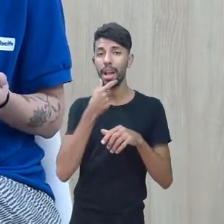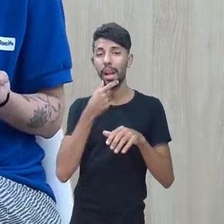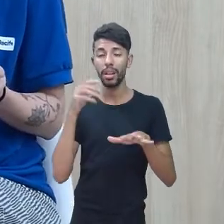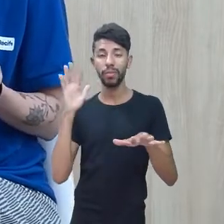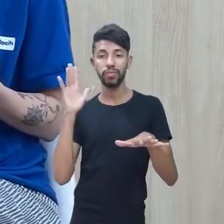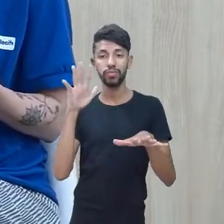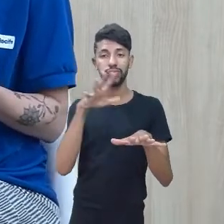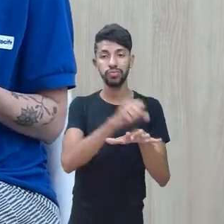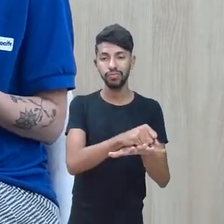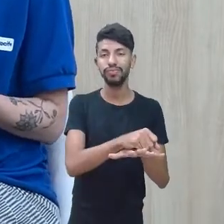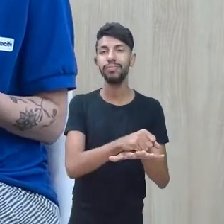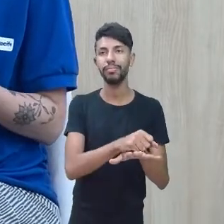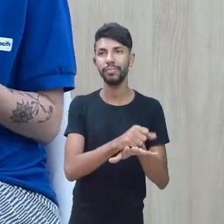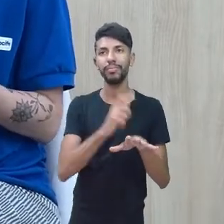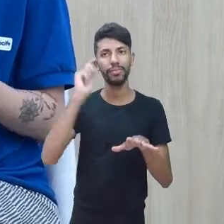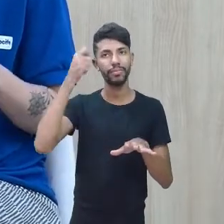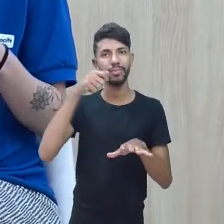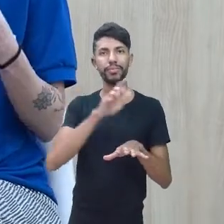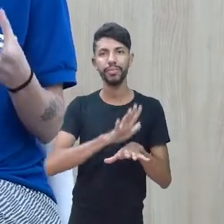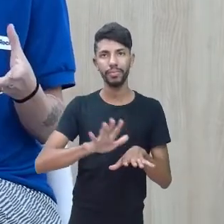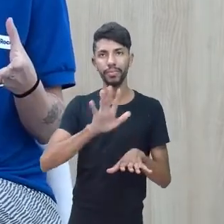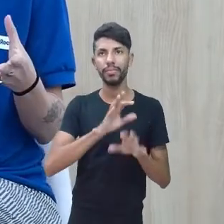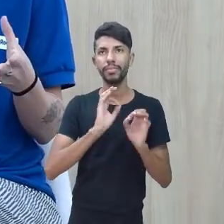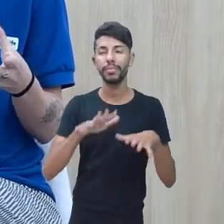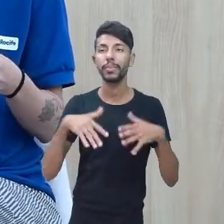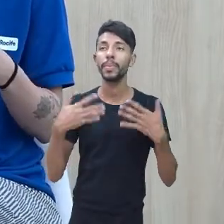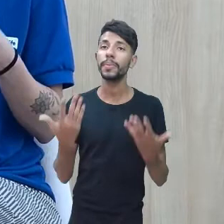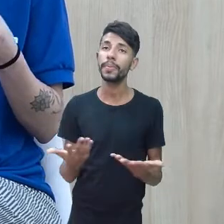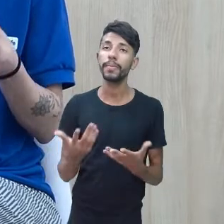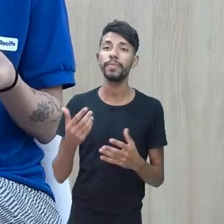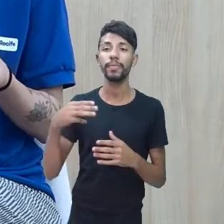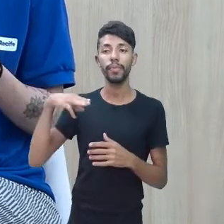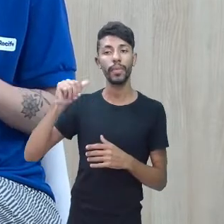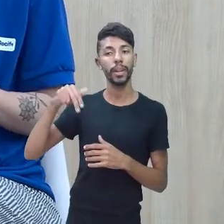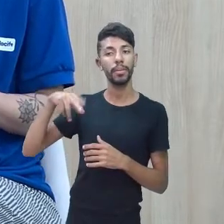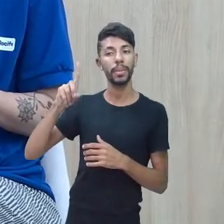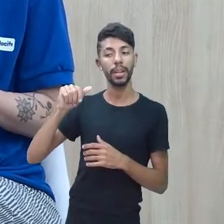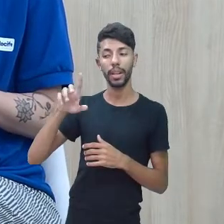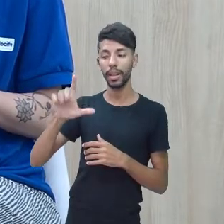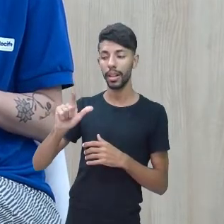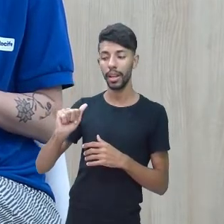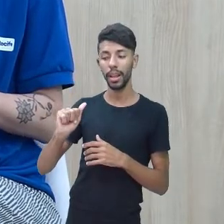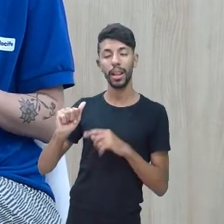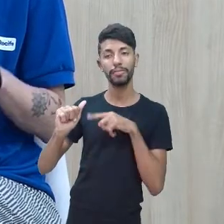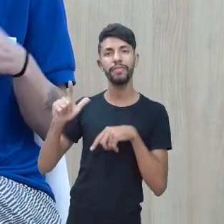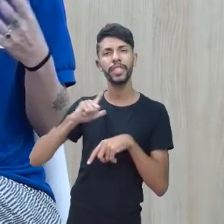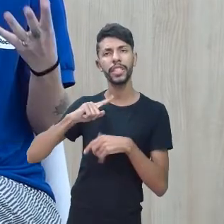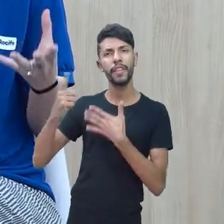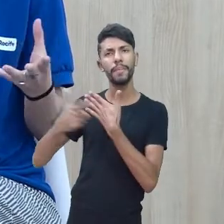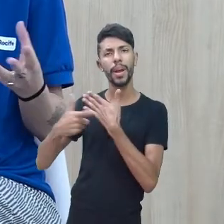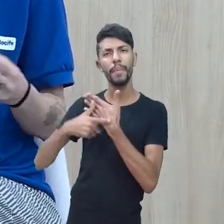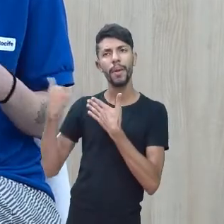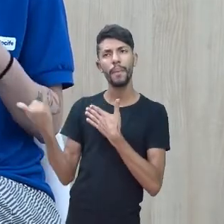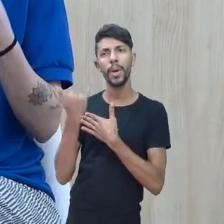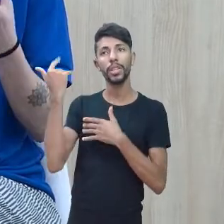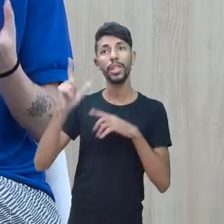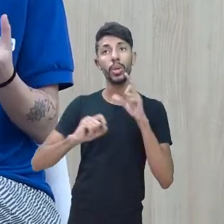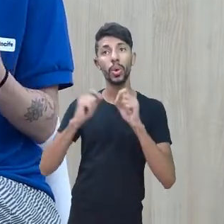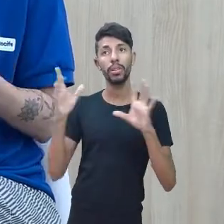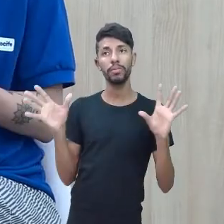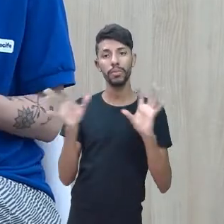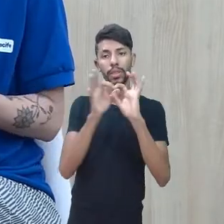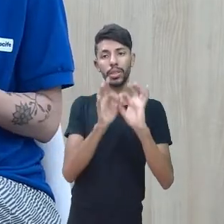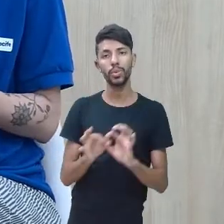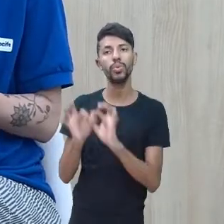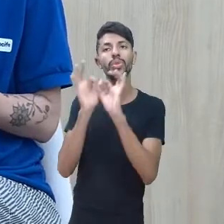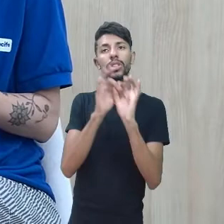Sul também, e o Nelson Mandela teve esse papel importante, onde ele uniu, e hoje a África